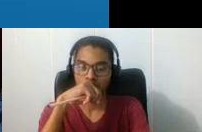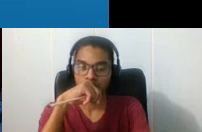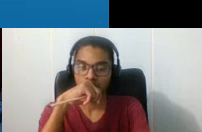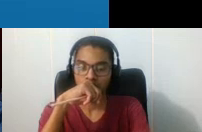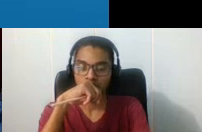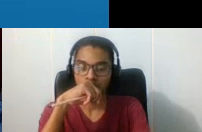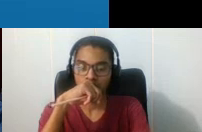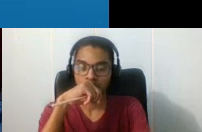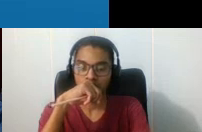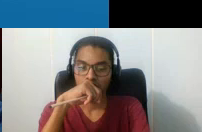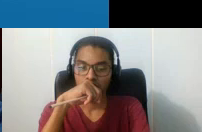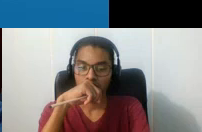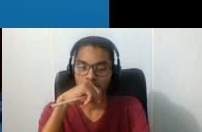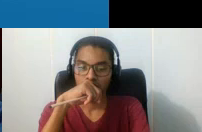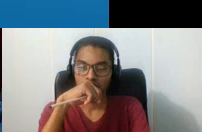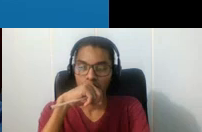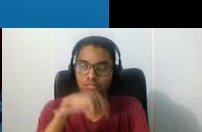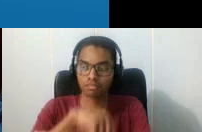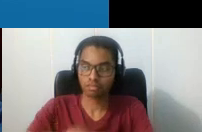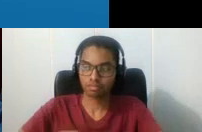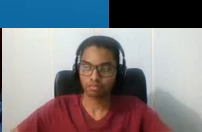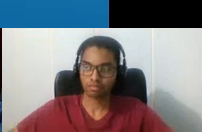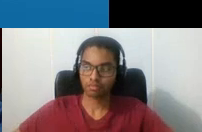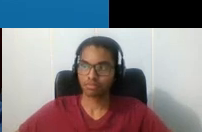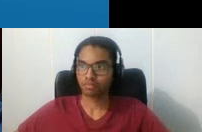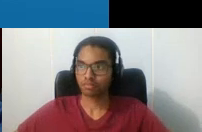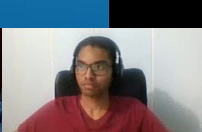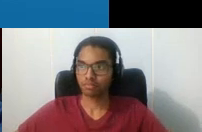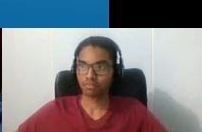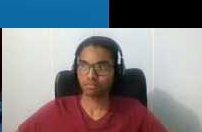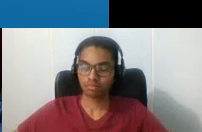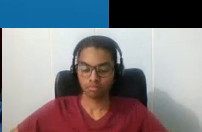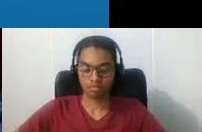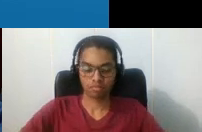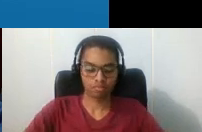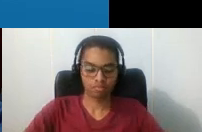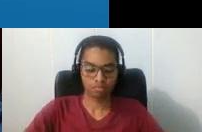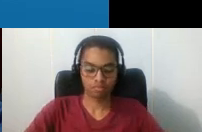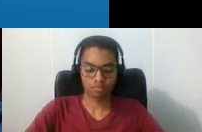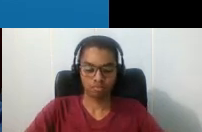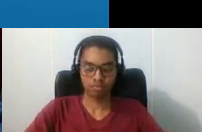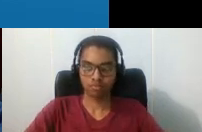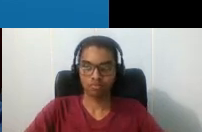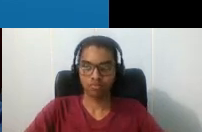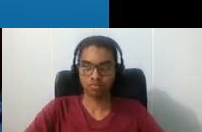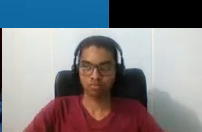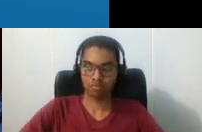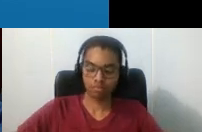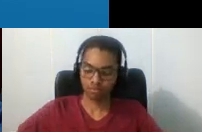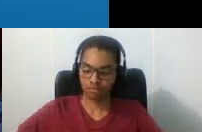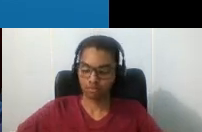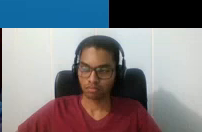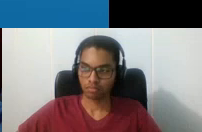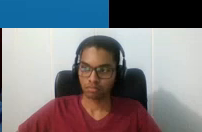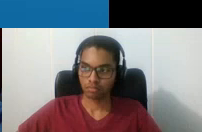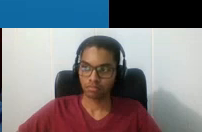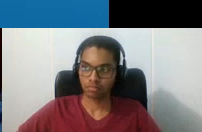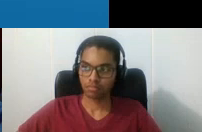viu aqui. Então, o alumínio 7075 ASTM